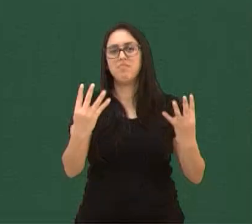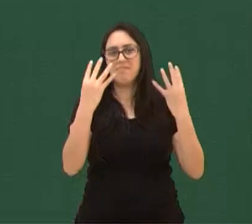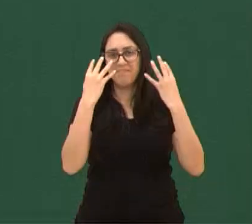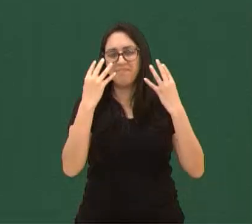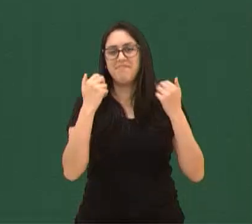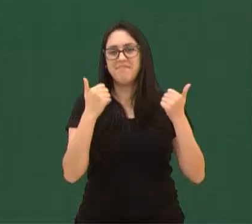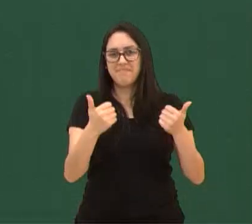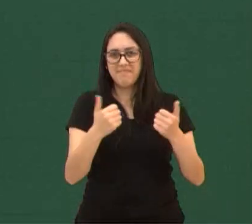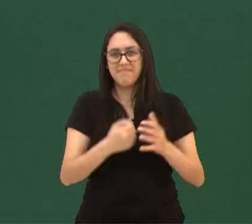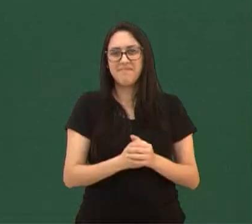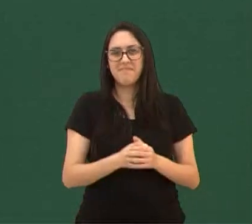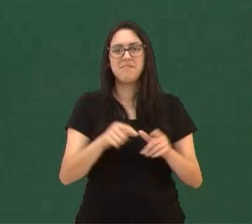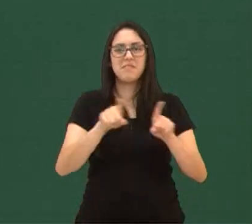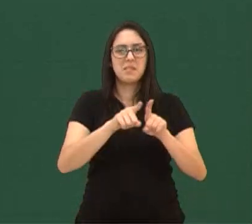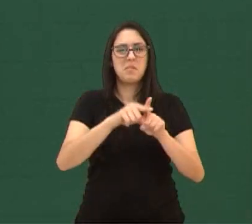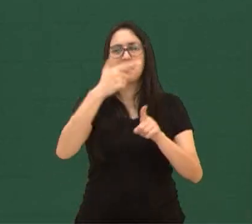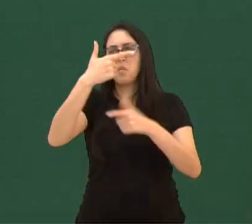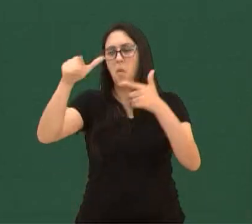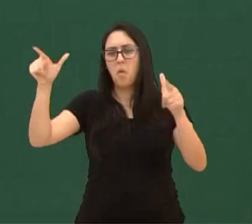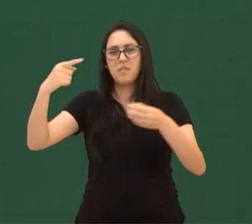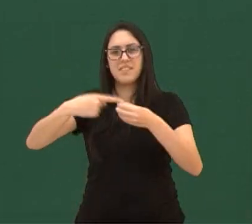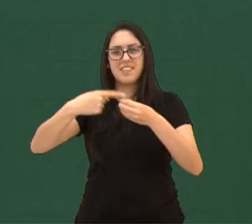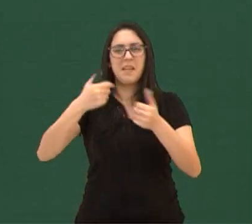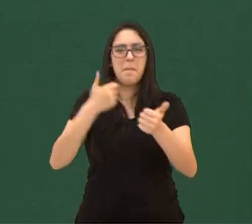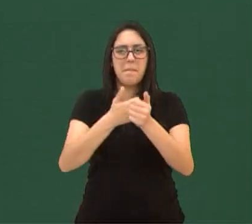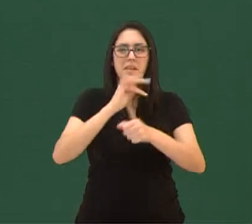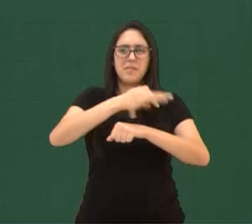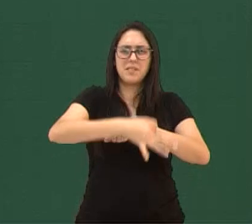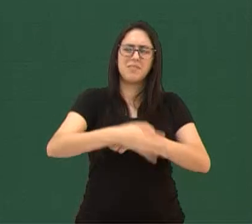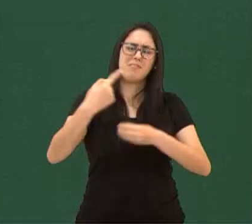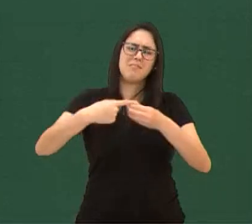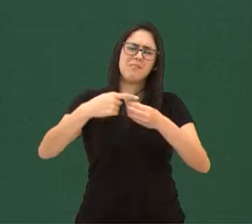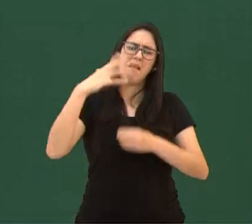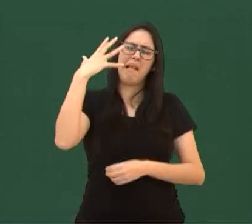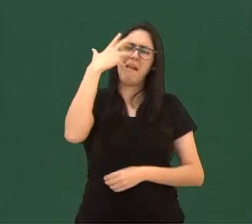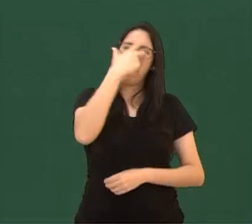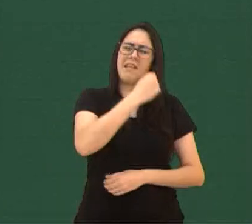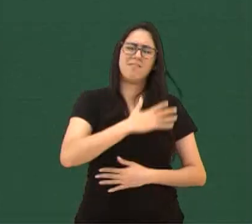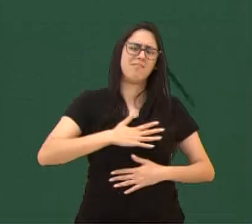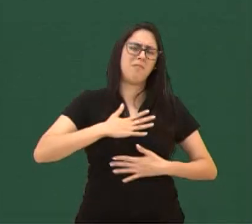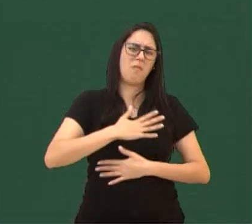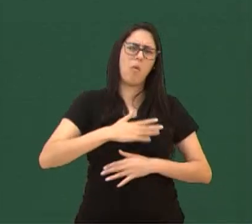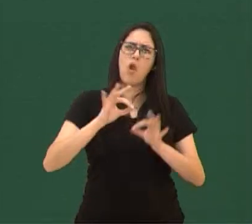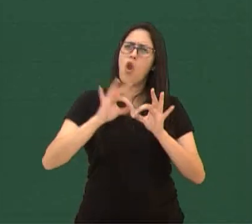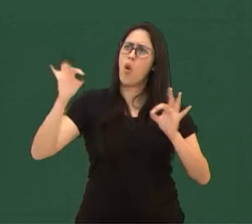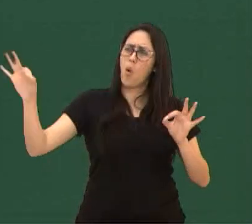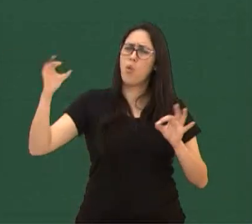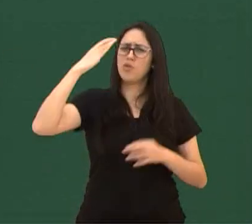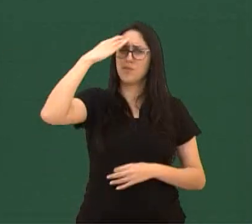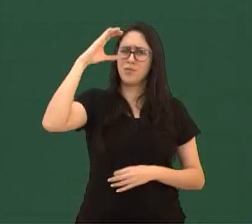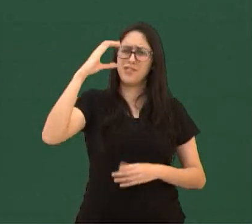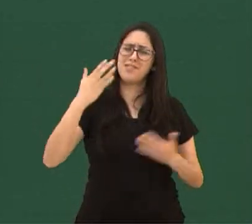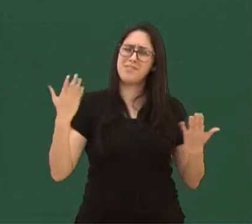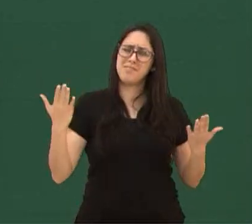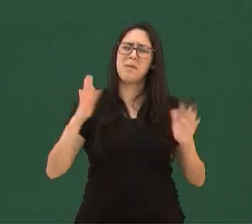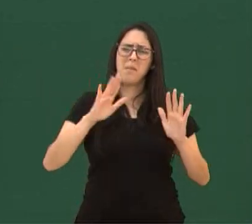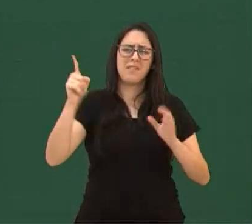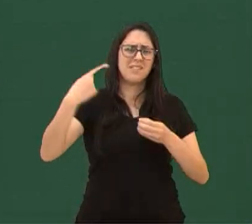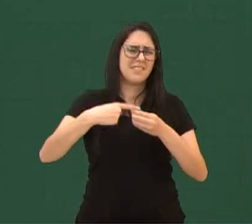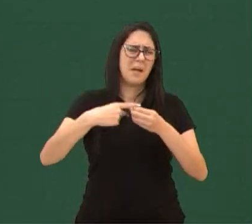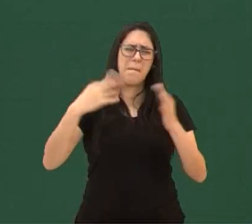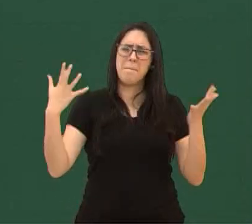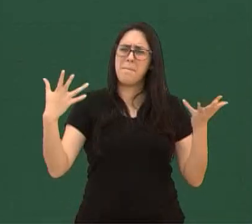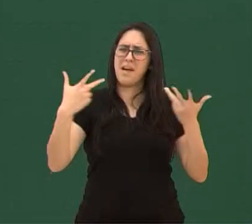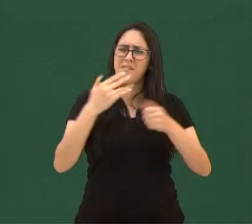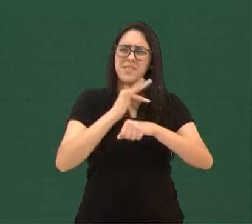gente. E o pessoal da Redondeza, lá de Foz do Iguaçu, essa cidade linda que a gente gosta muito. Fica longe de Curitiba, mas Foz do Iguaçu é muito sensacional.